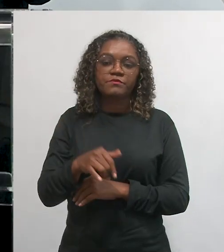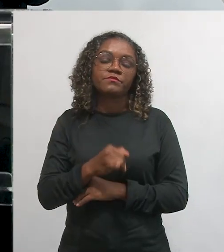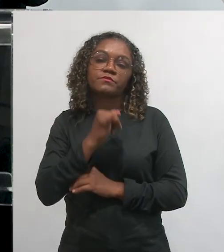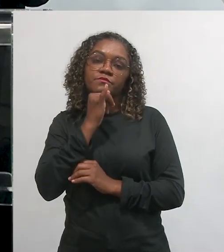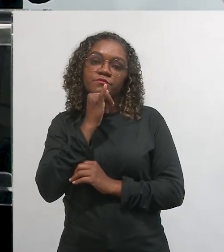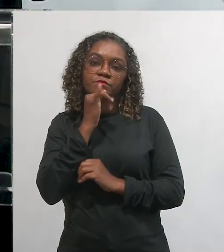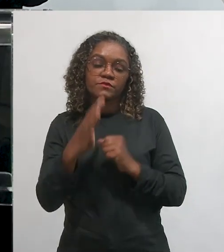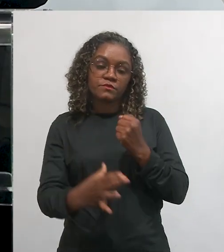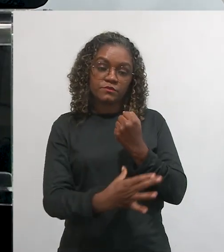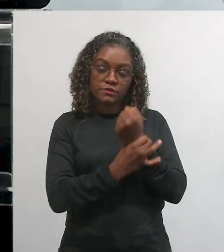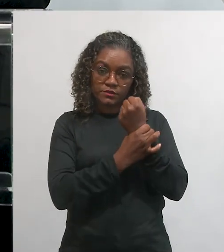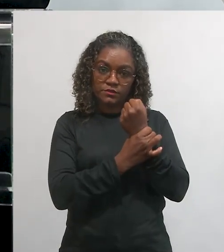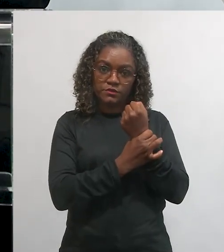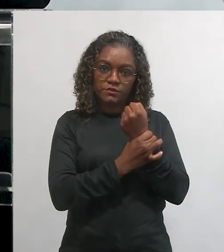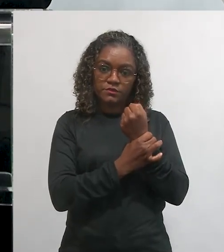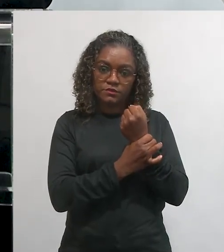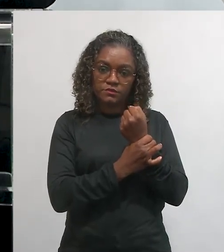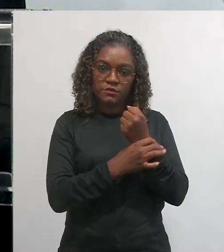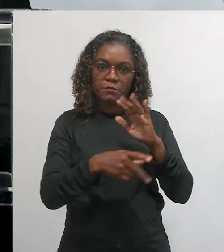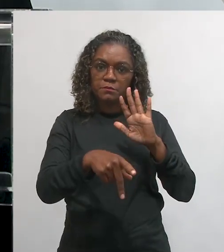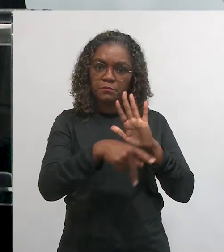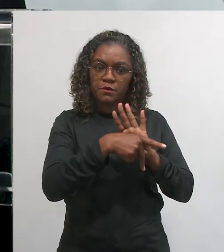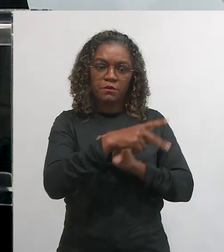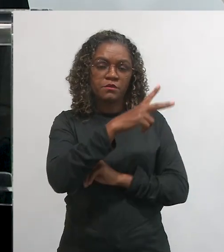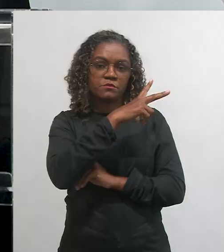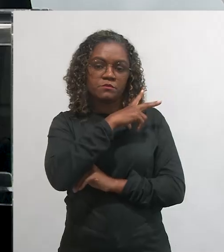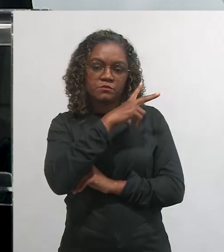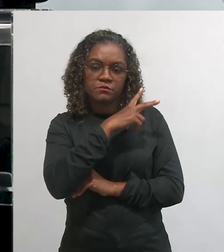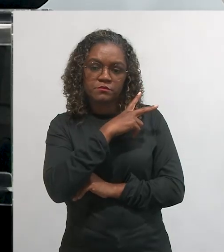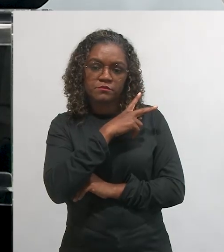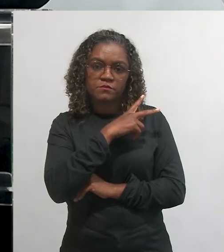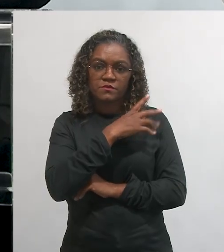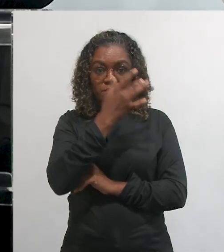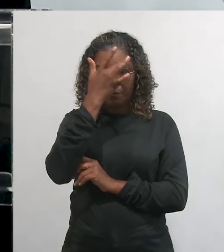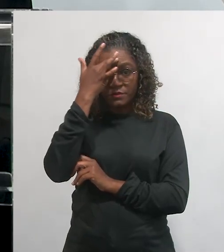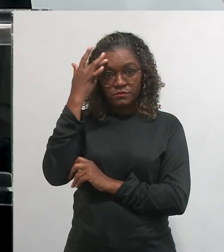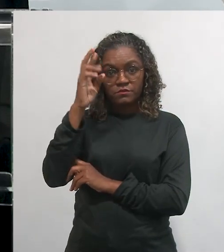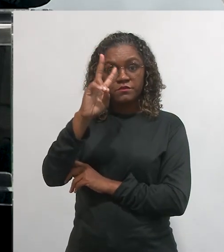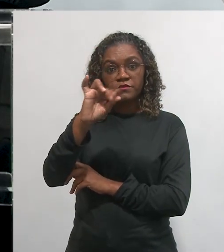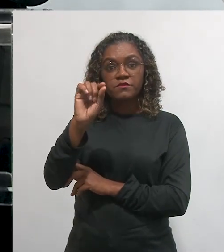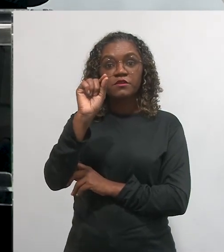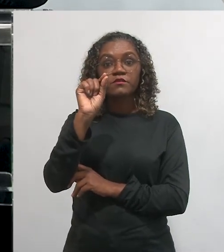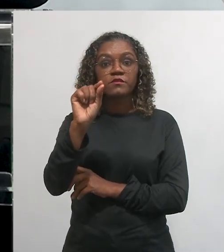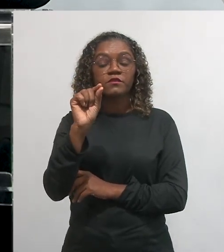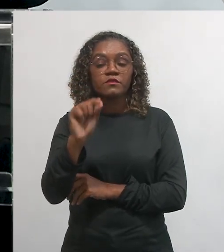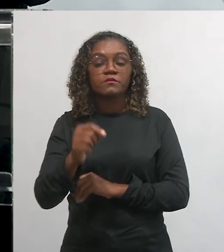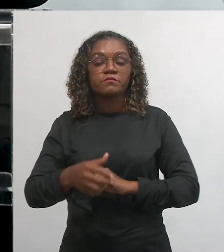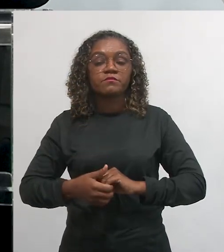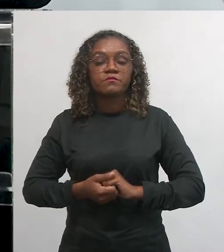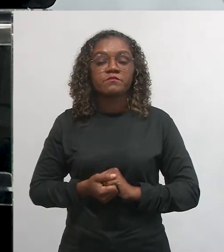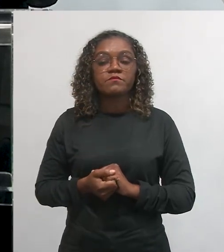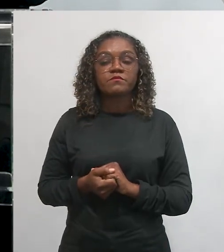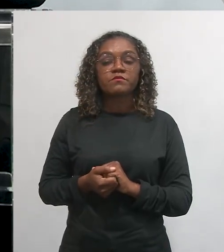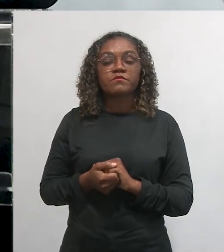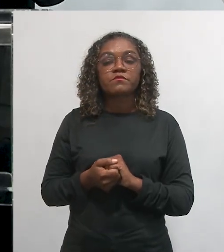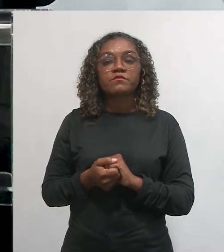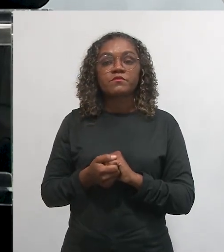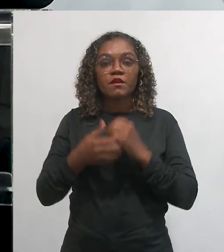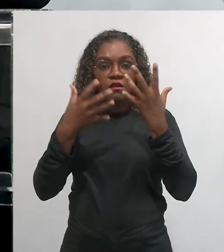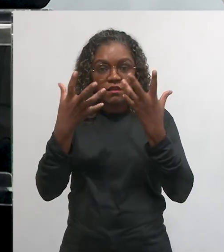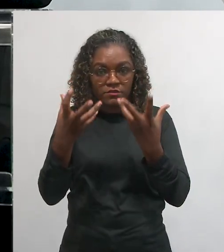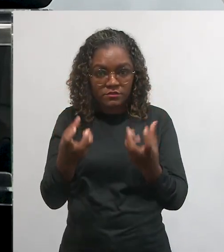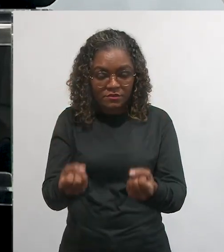o indivíduo vai se tocar e fazer o pacto implícito para aceitar como parte